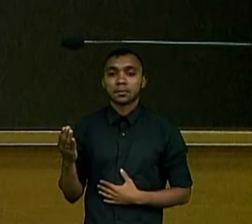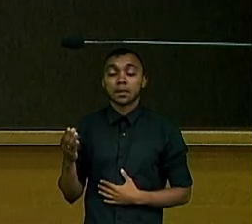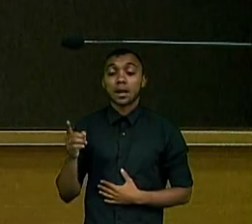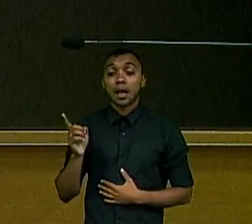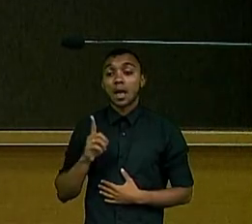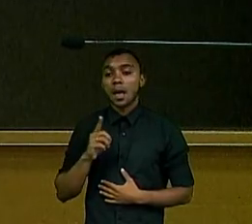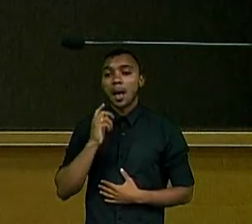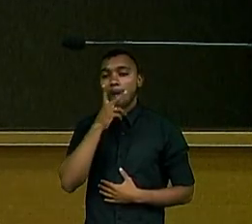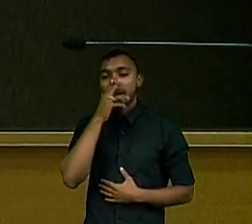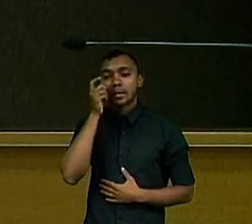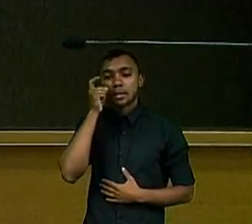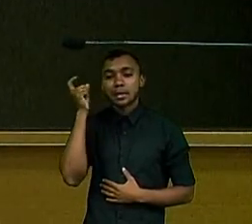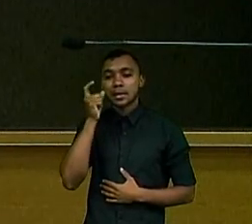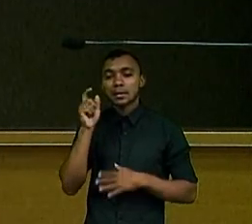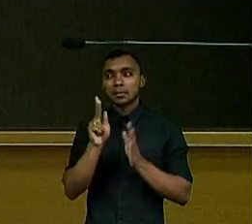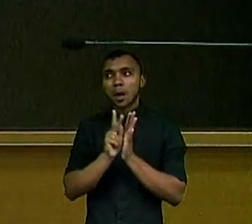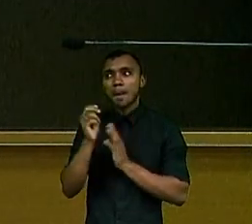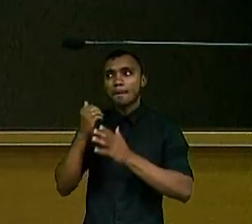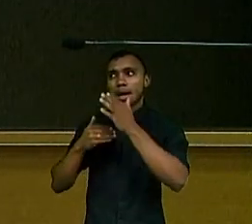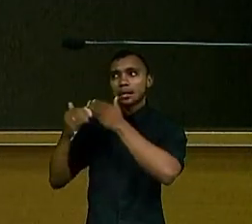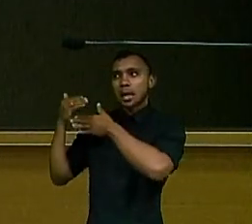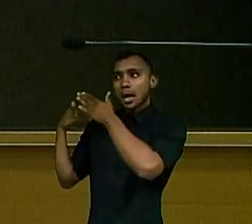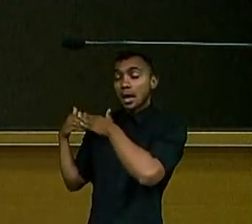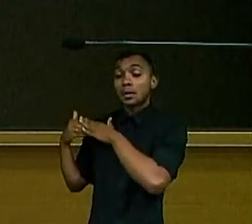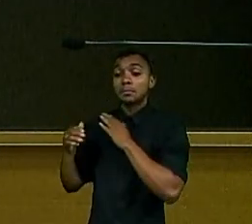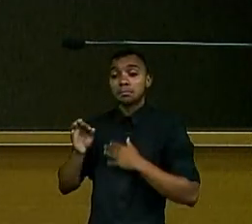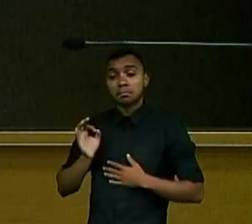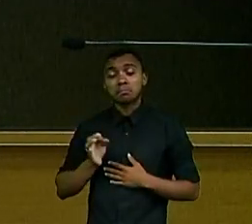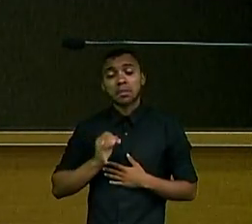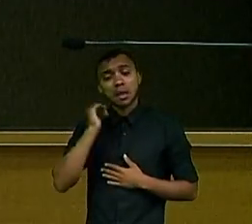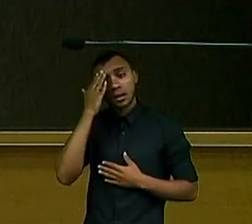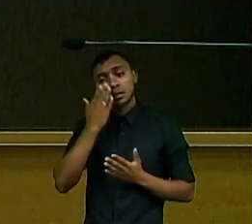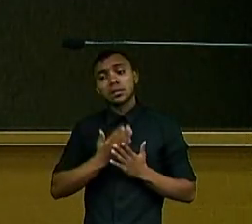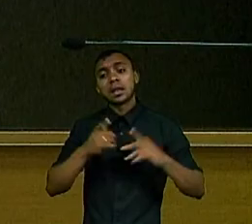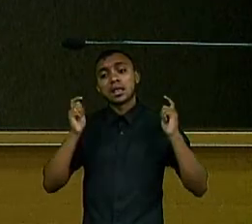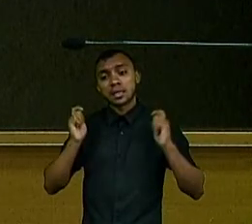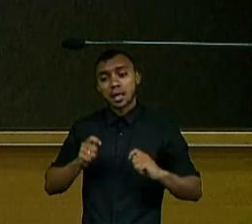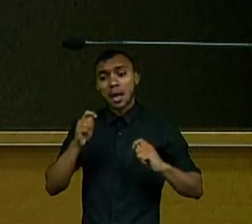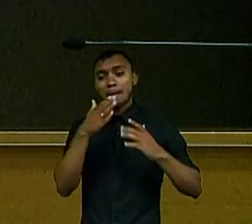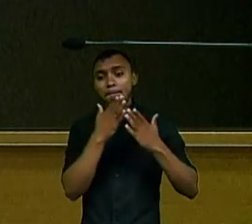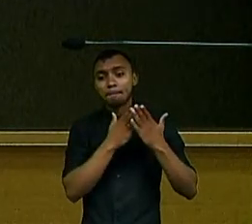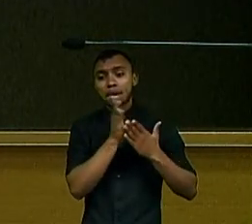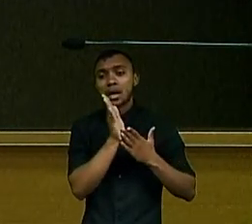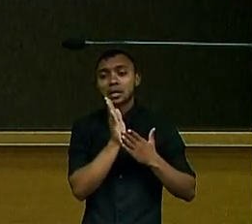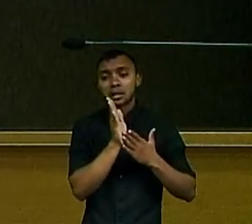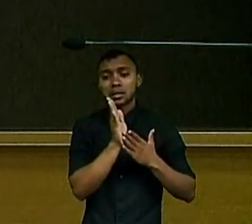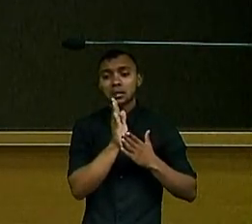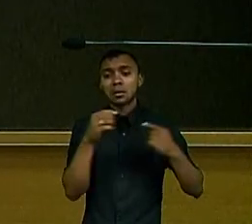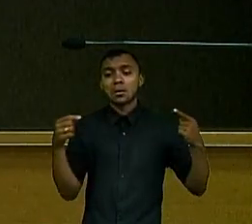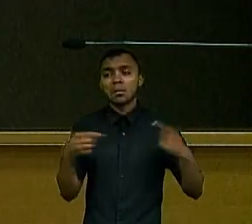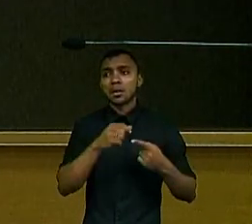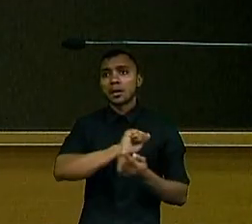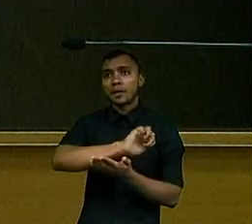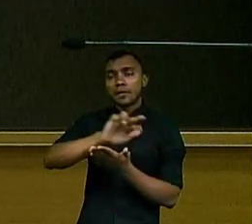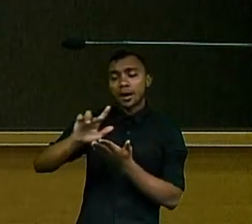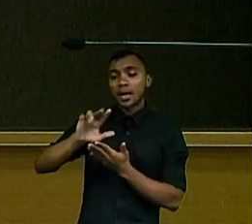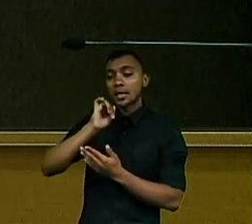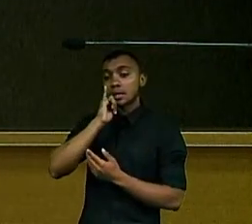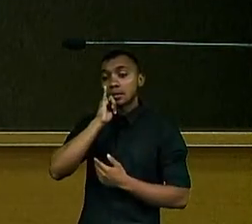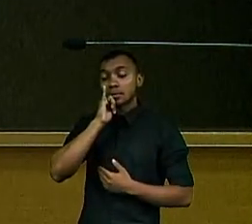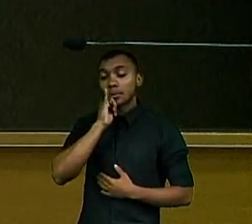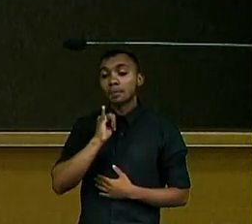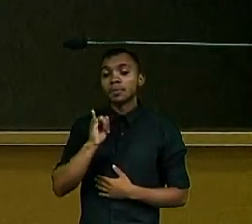passado e aí a gente pode acessar esse passado de várias formas na história a gente diz muito isso